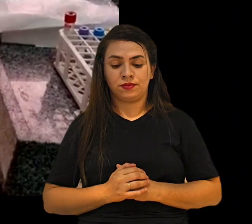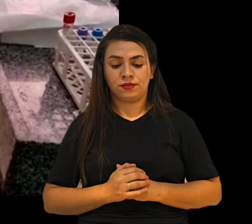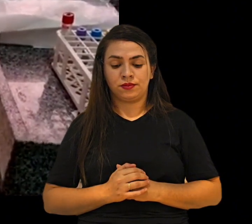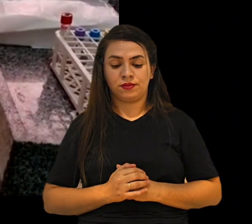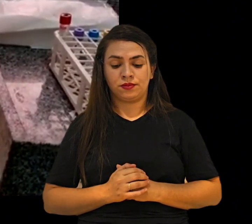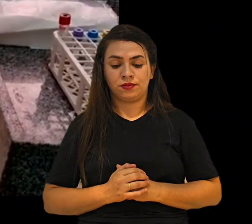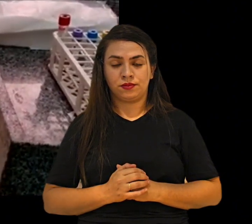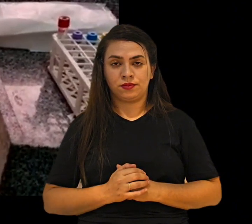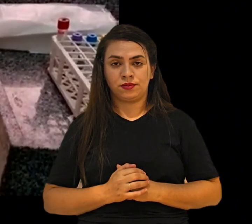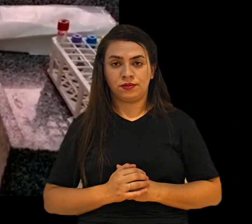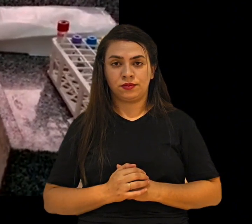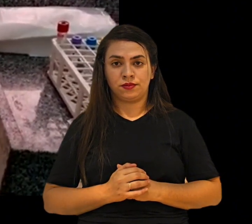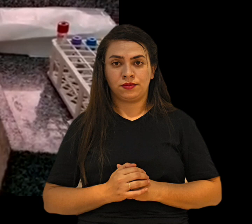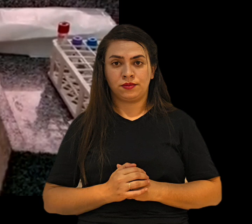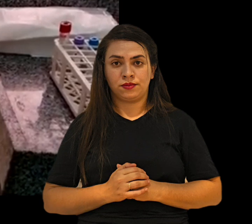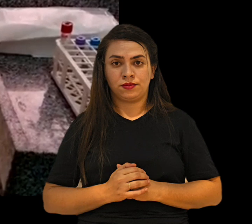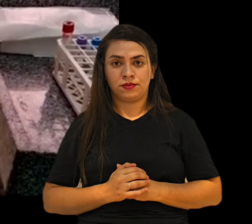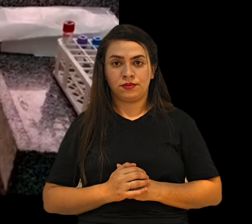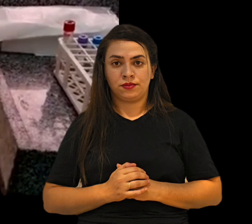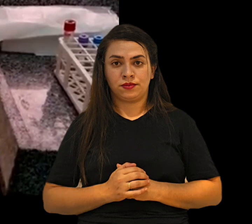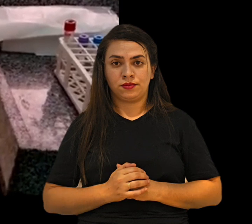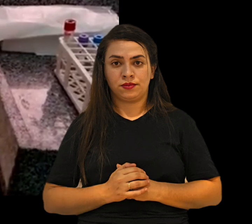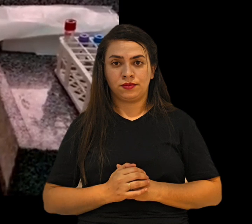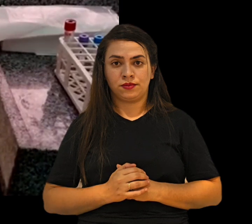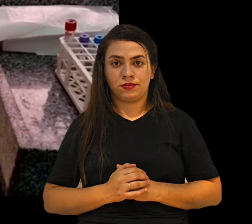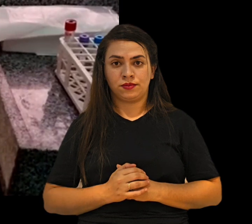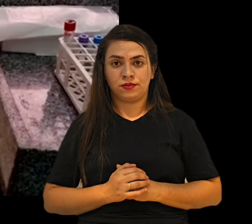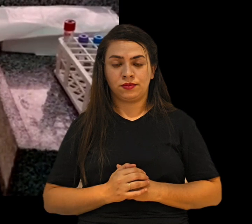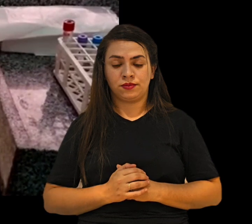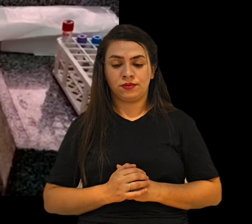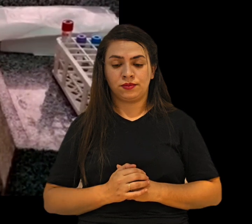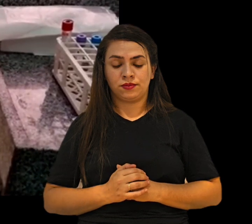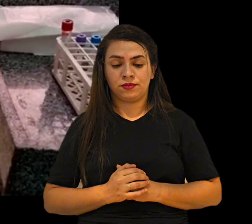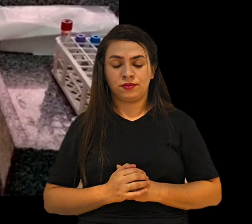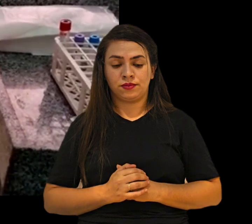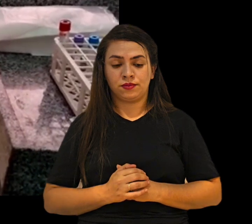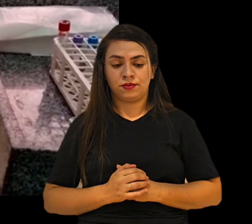Vamos ver que eu nunca usei isso aqui.